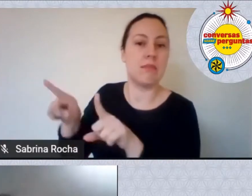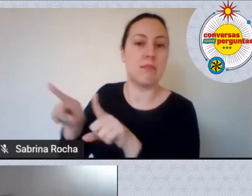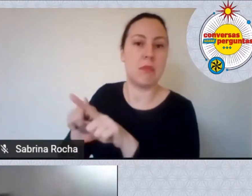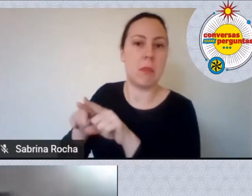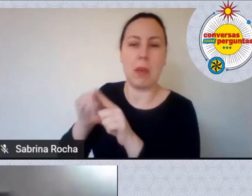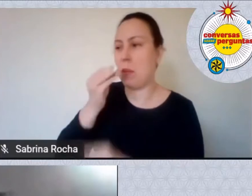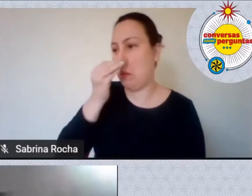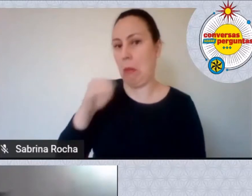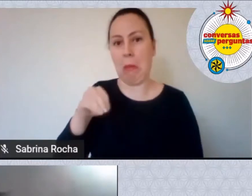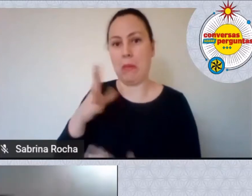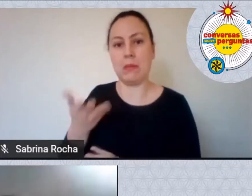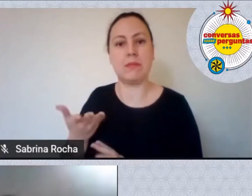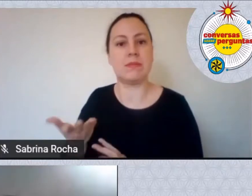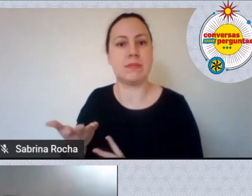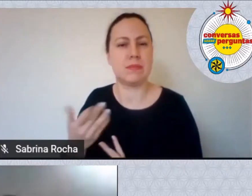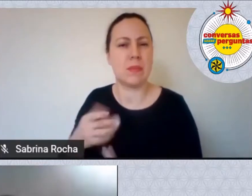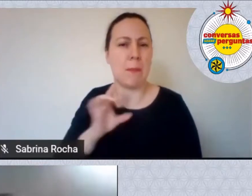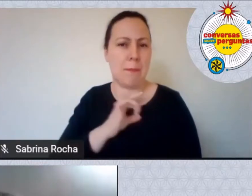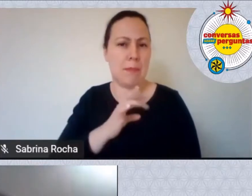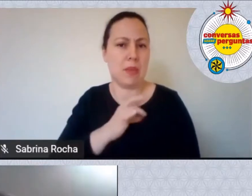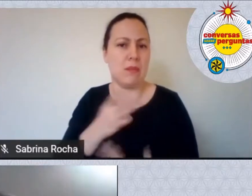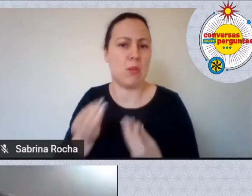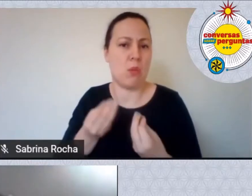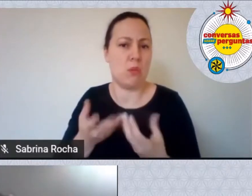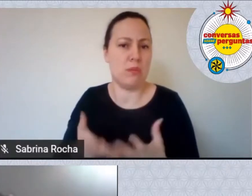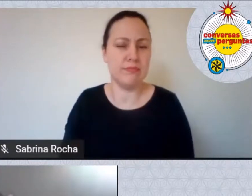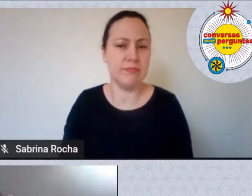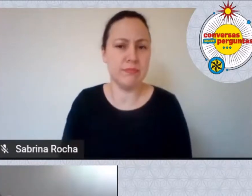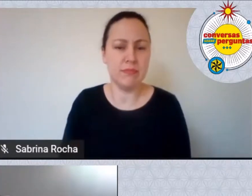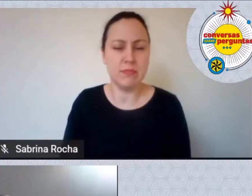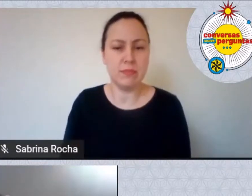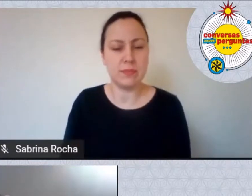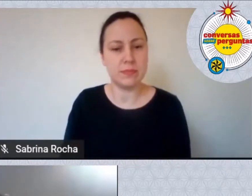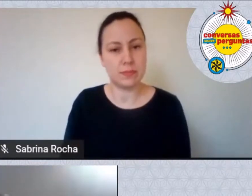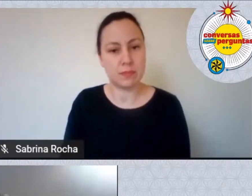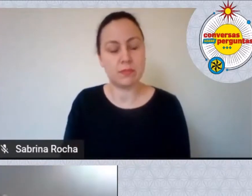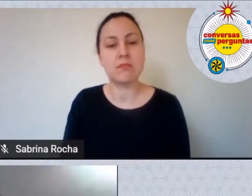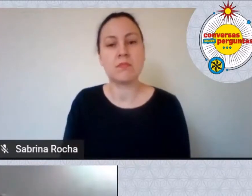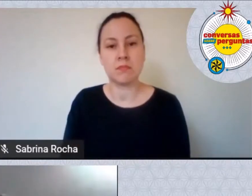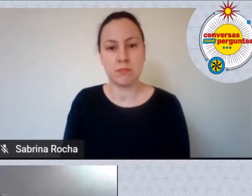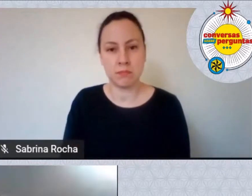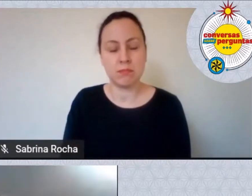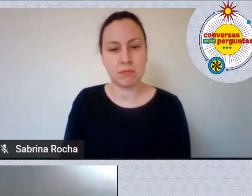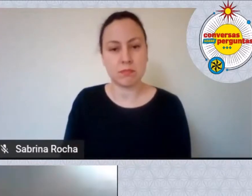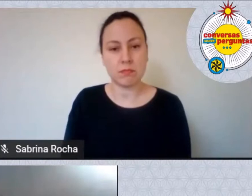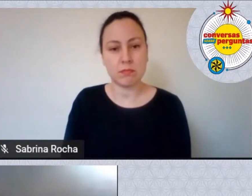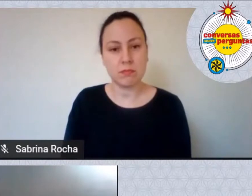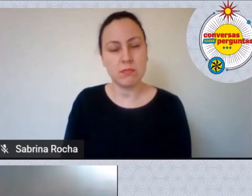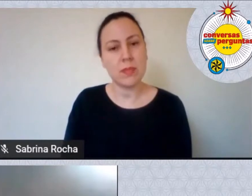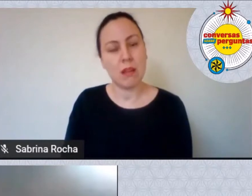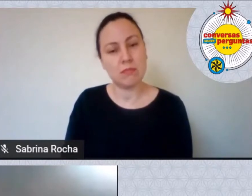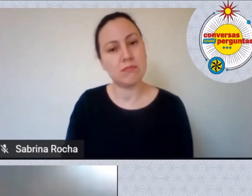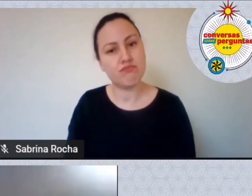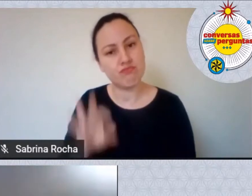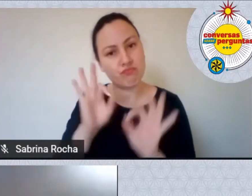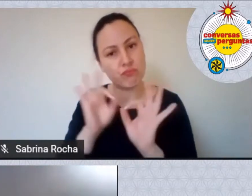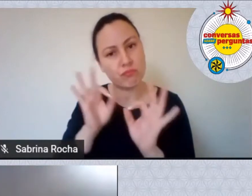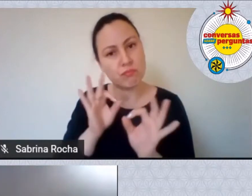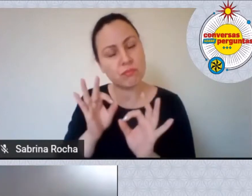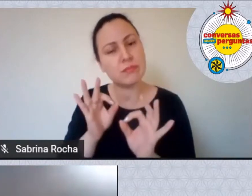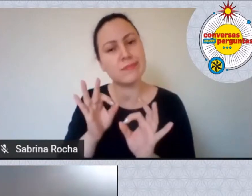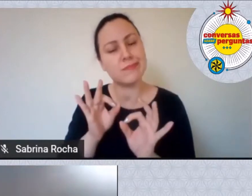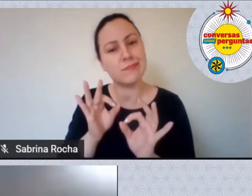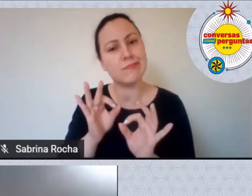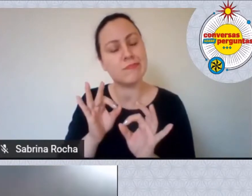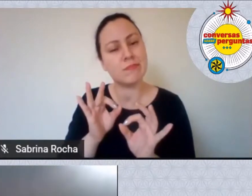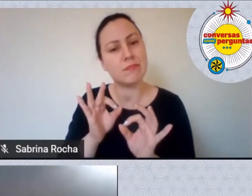medo? Olha, ótima colocação, porque ela é de fato uma regulagem, um trabalho